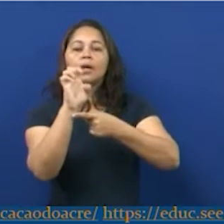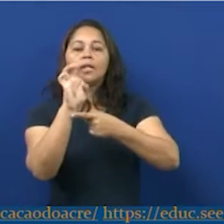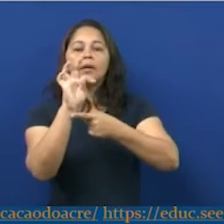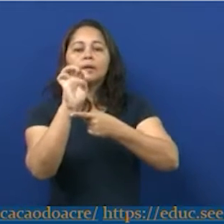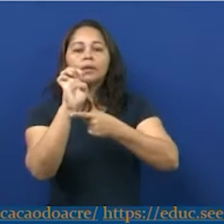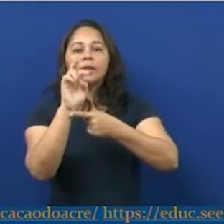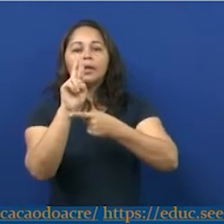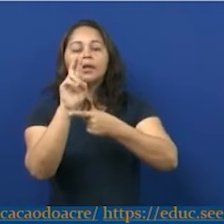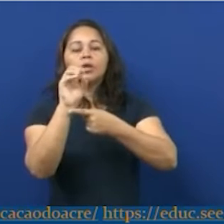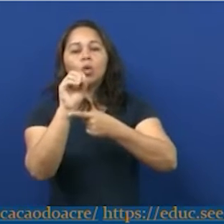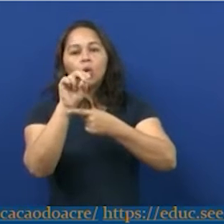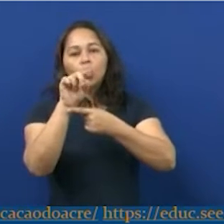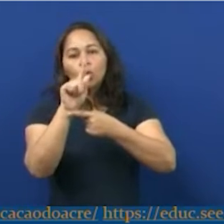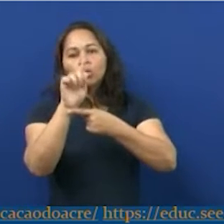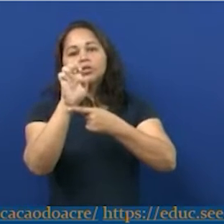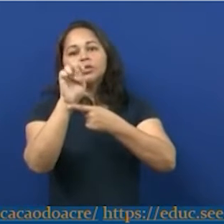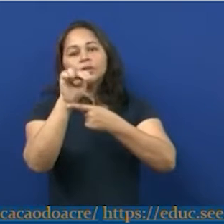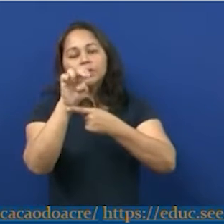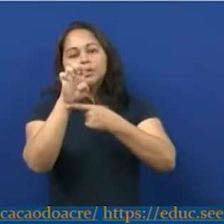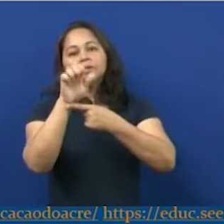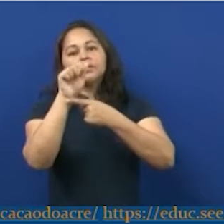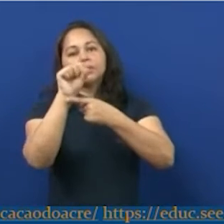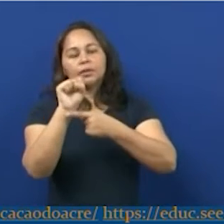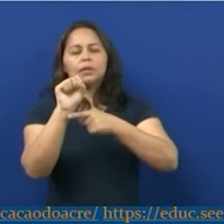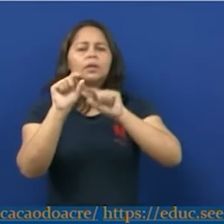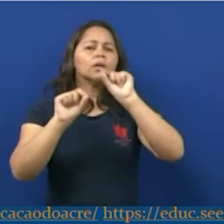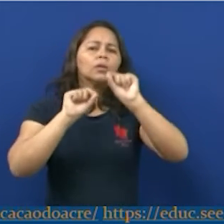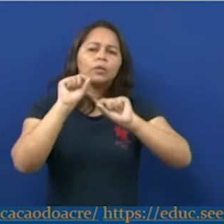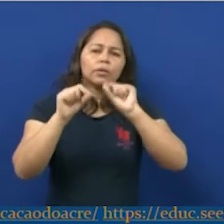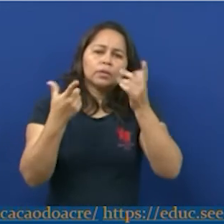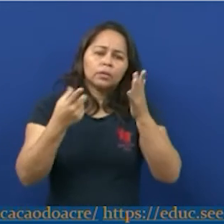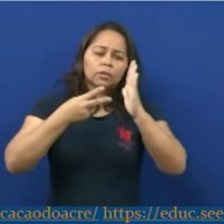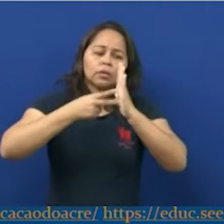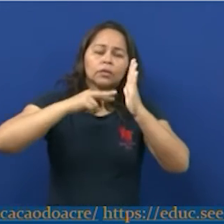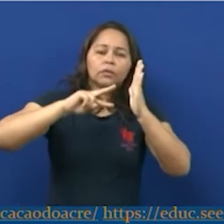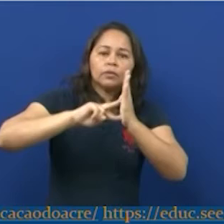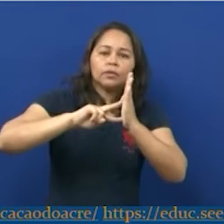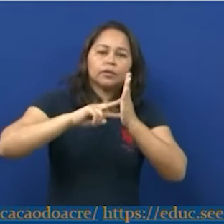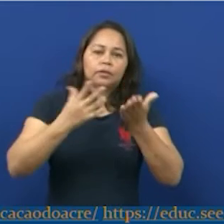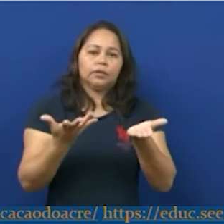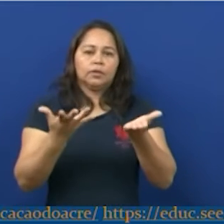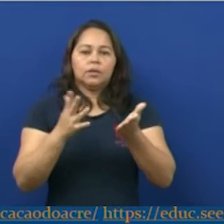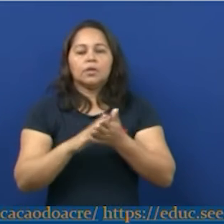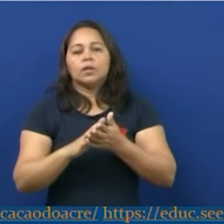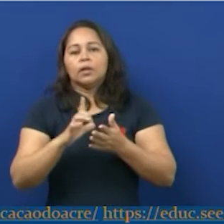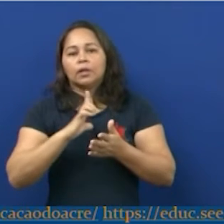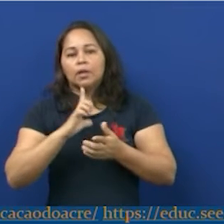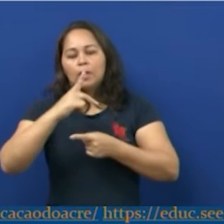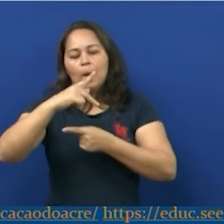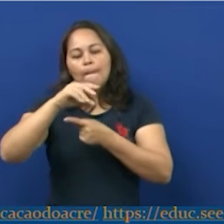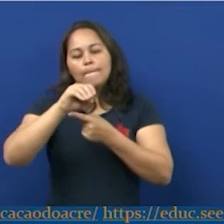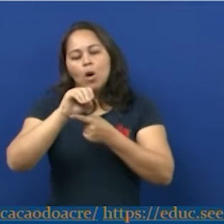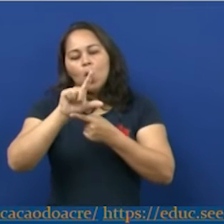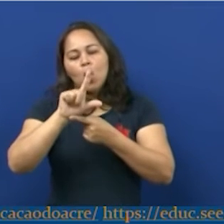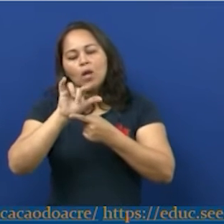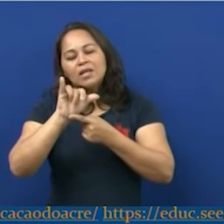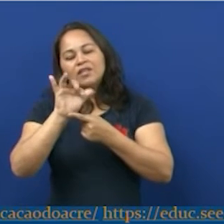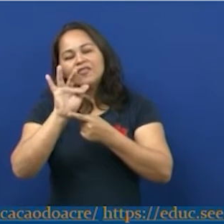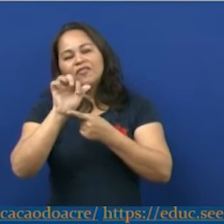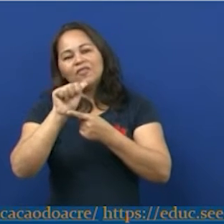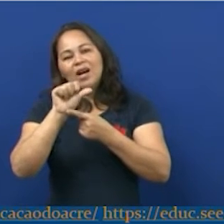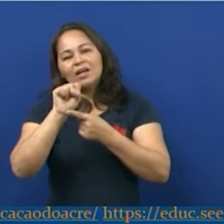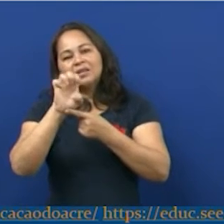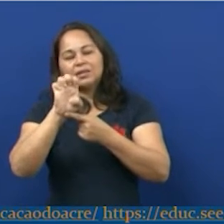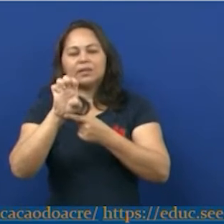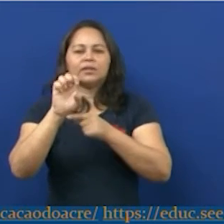que apresentam duas ou mais fases. E aí são misturas polifásicas. Eu posso ter uma mistura